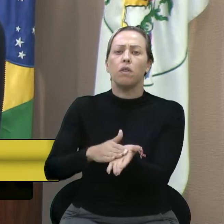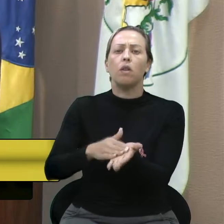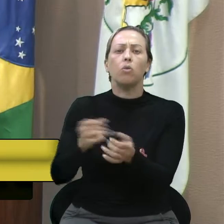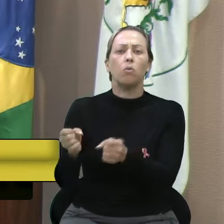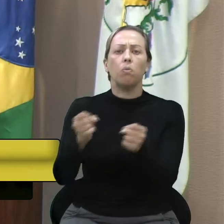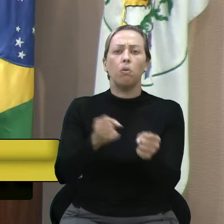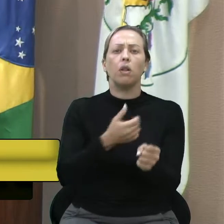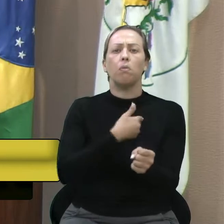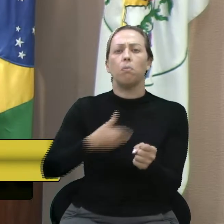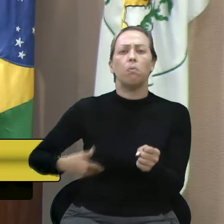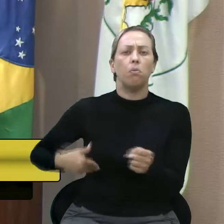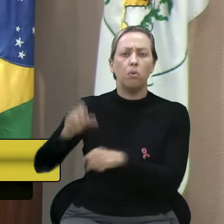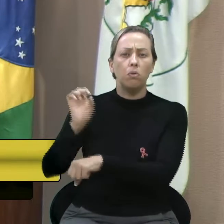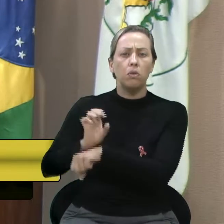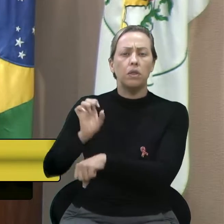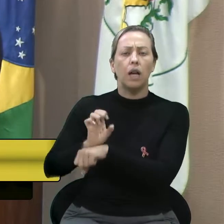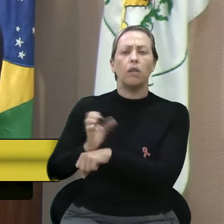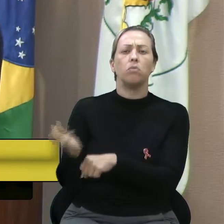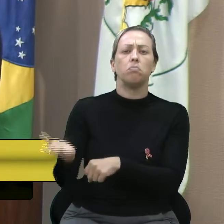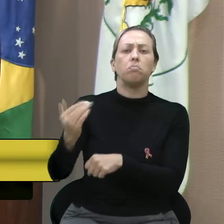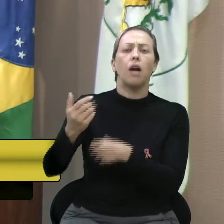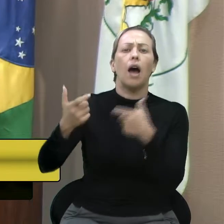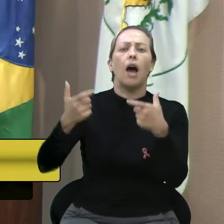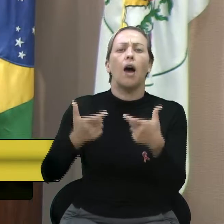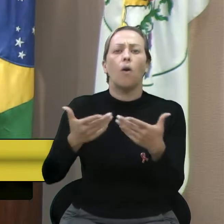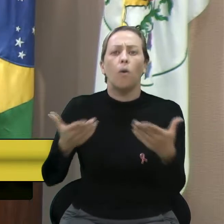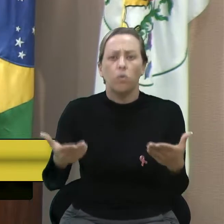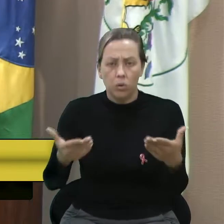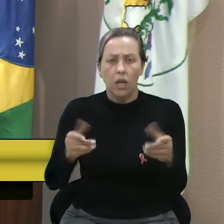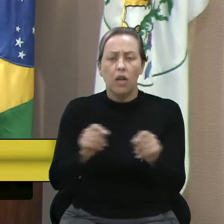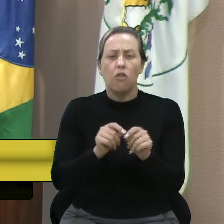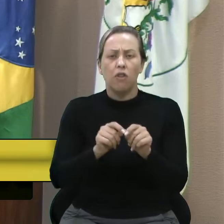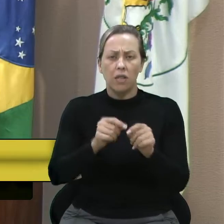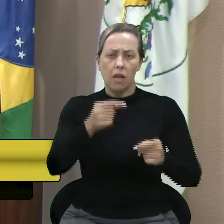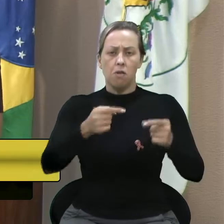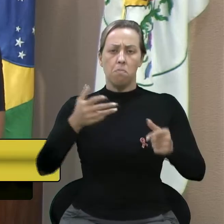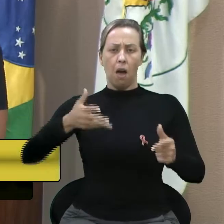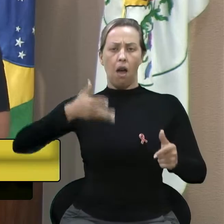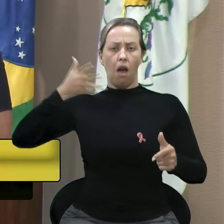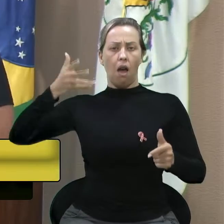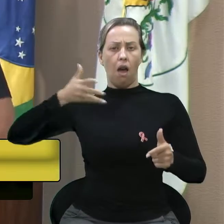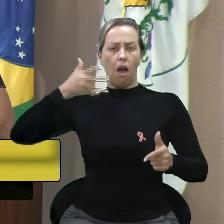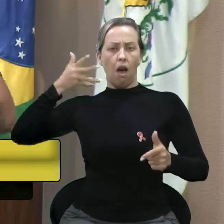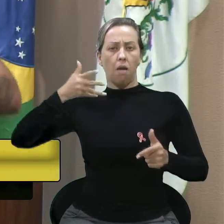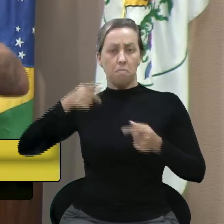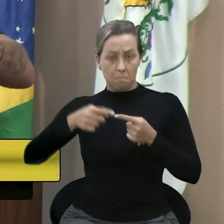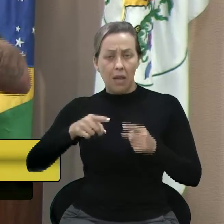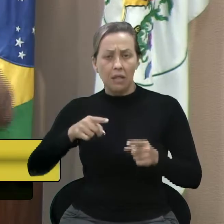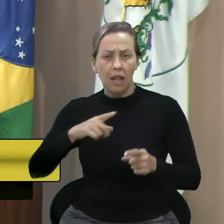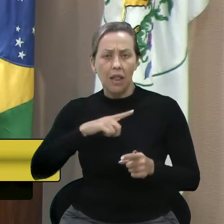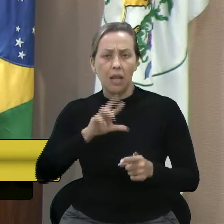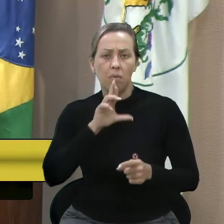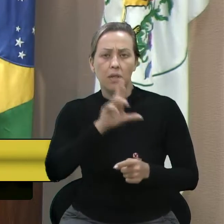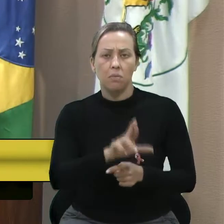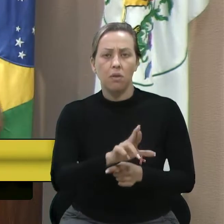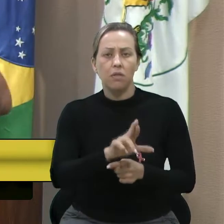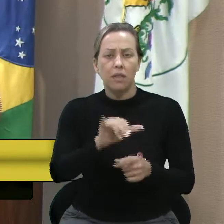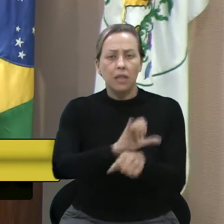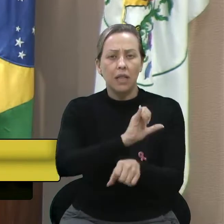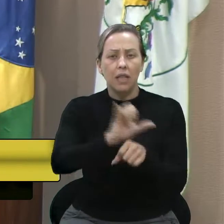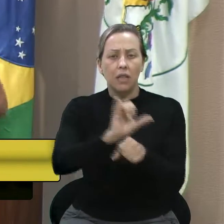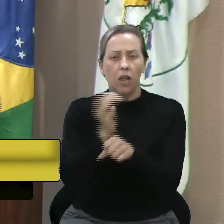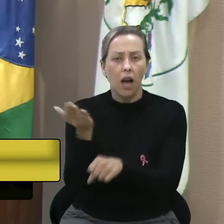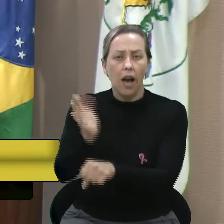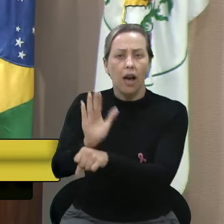público estadual de que não apenas faça discurso, mas que encontre alternativas para que